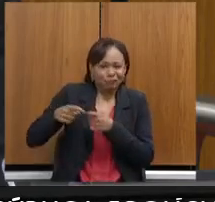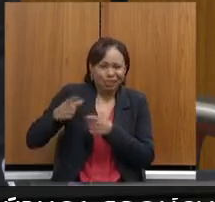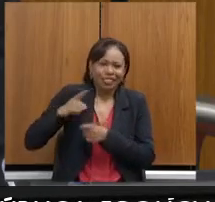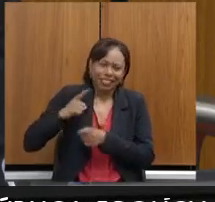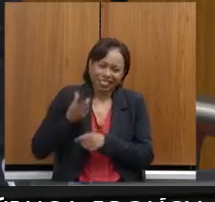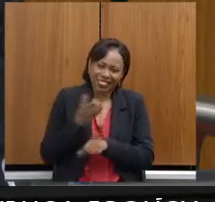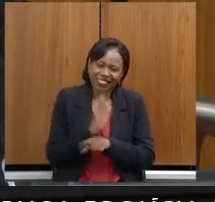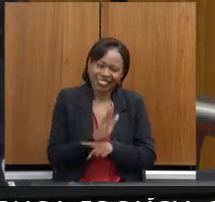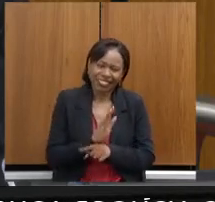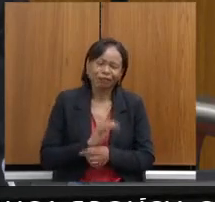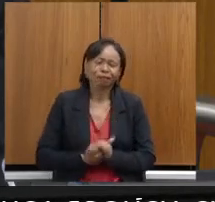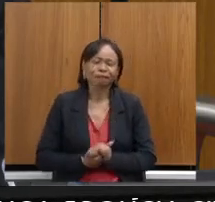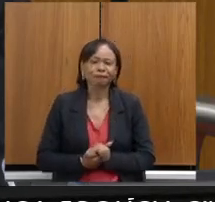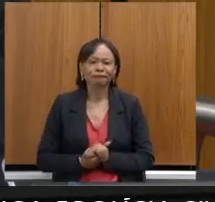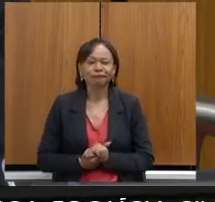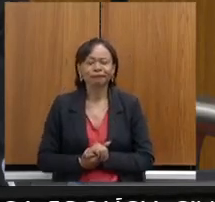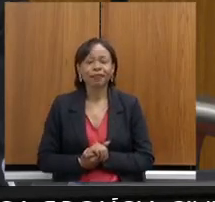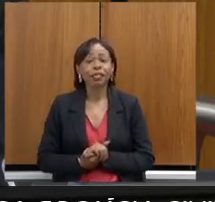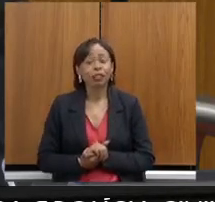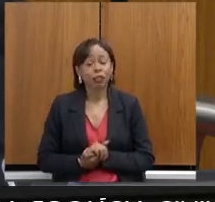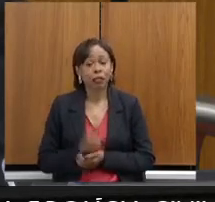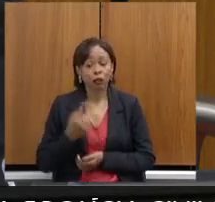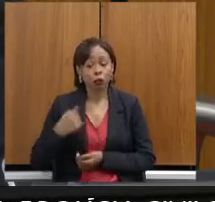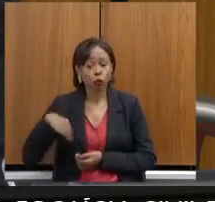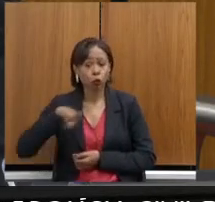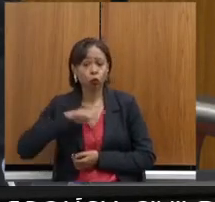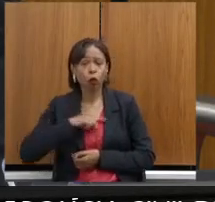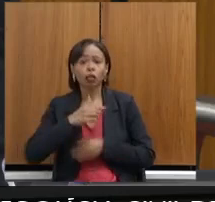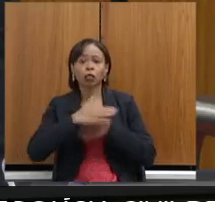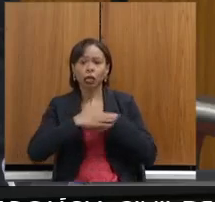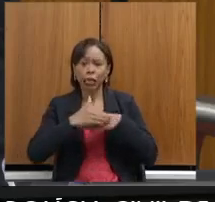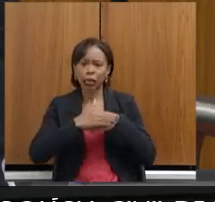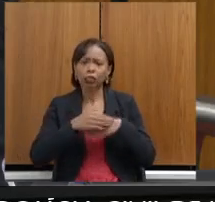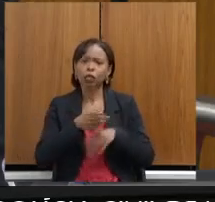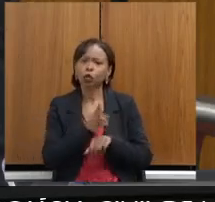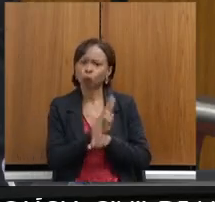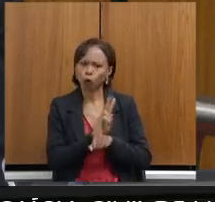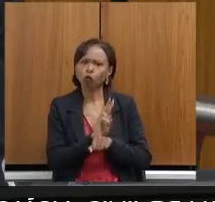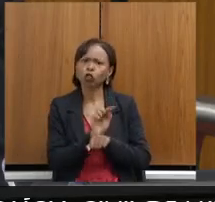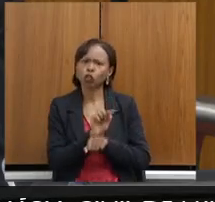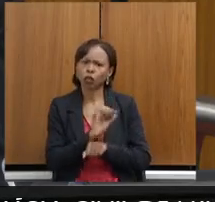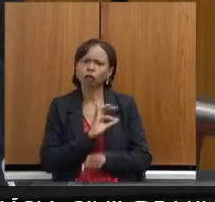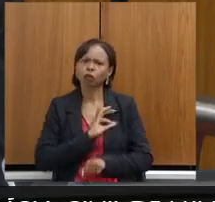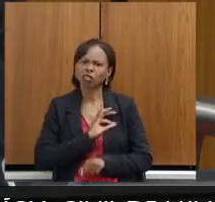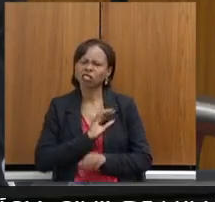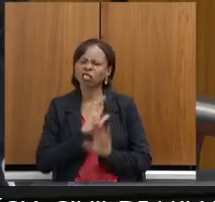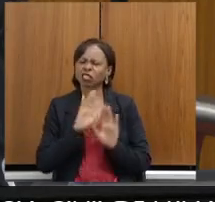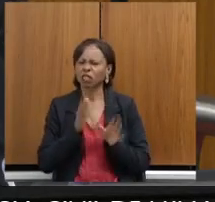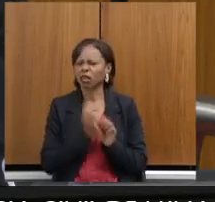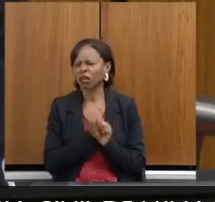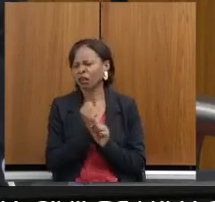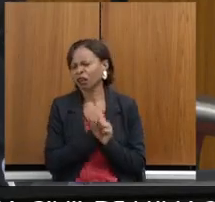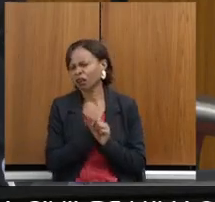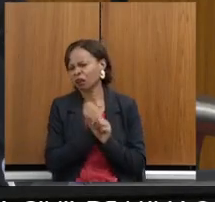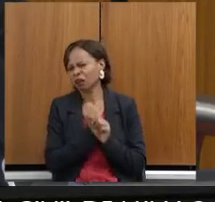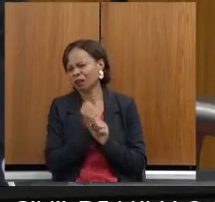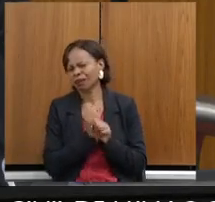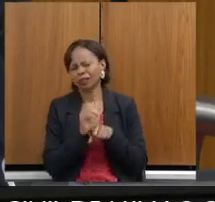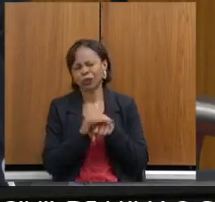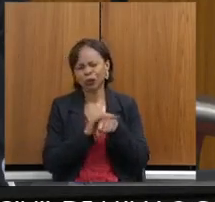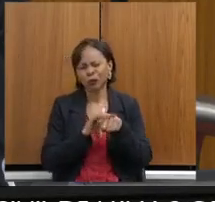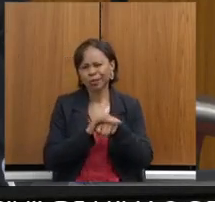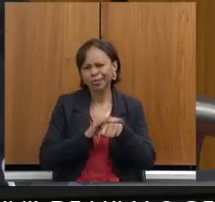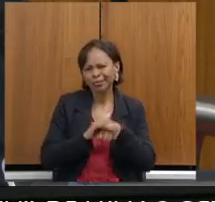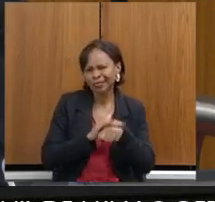tão carinha que nós temos pelo pelo Dr Joaquim São anos né discutindo com ele